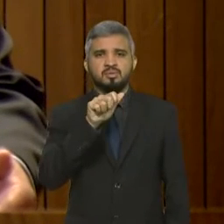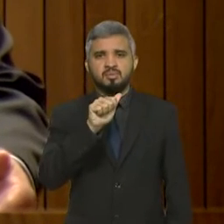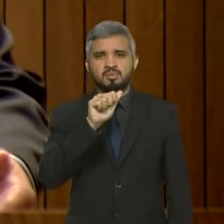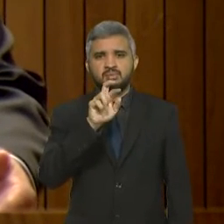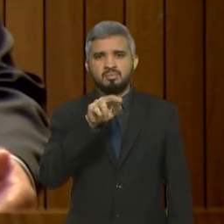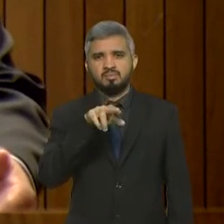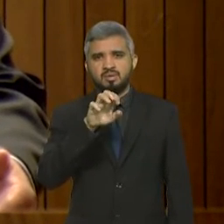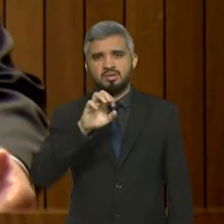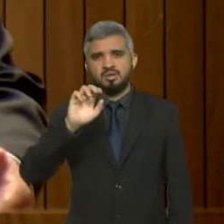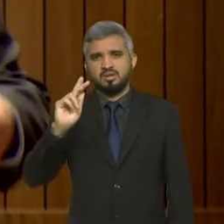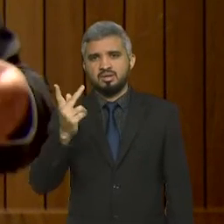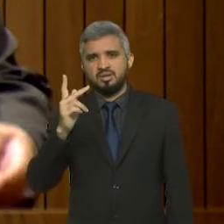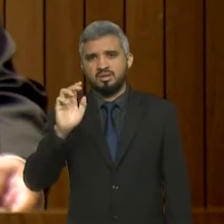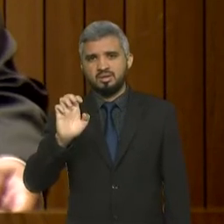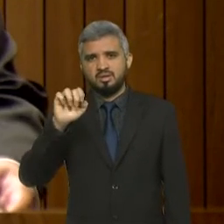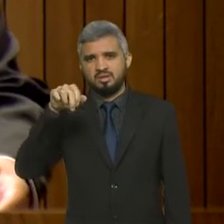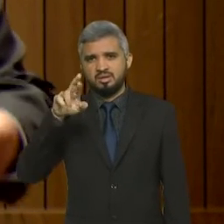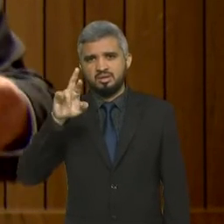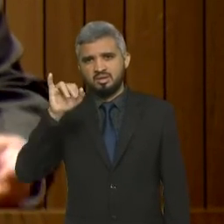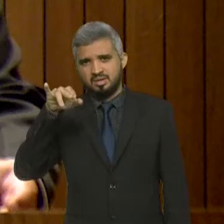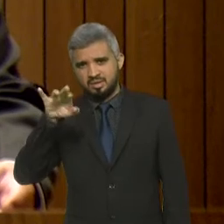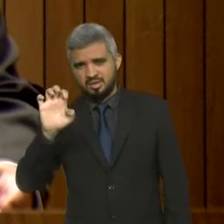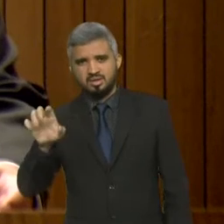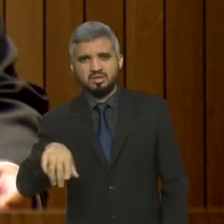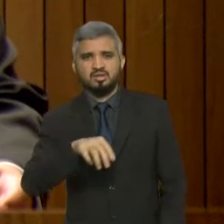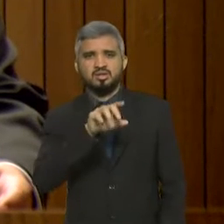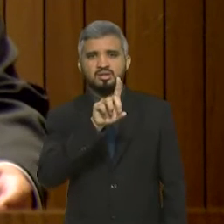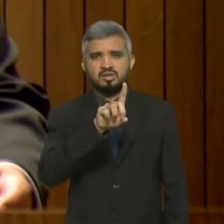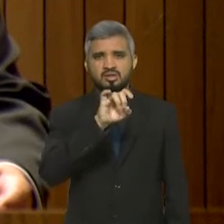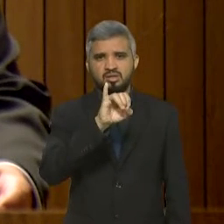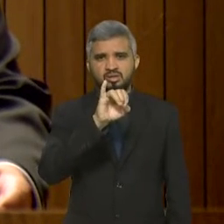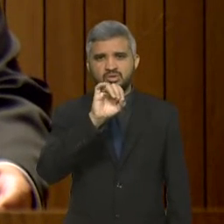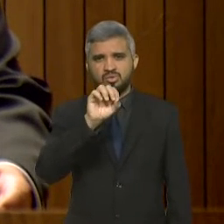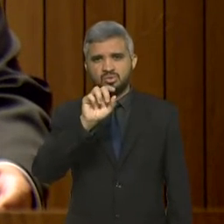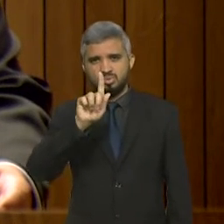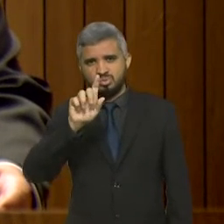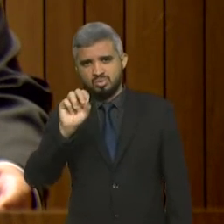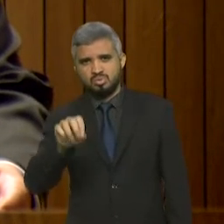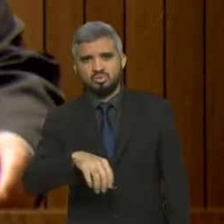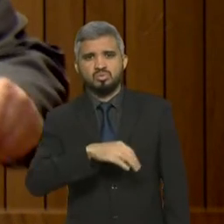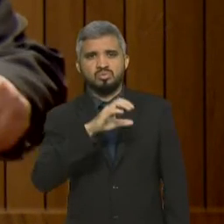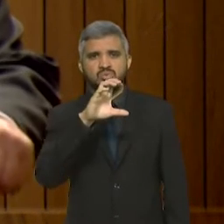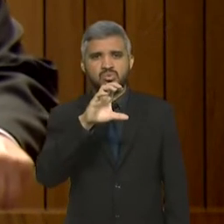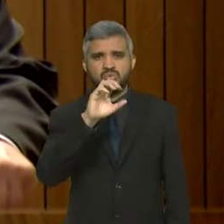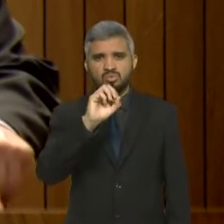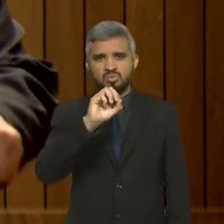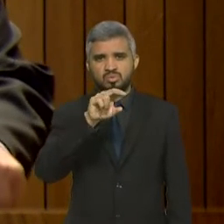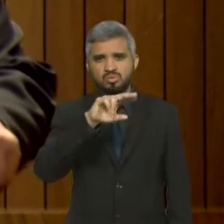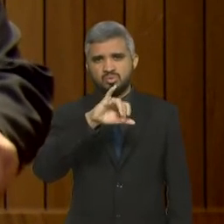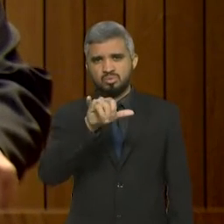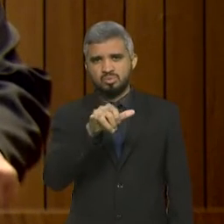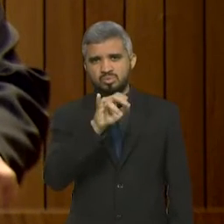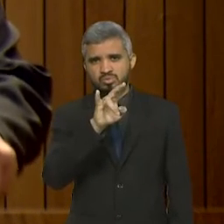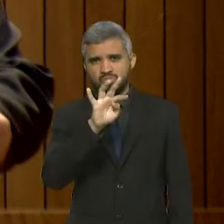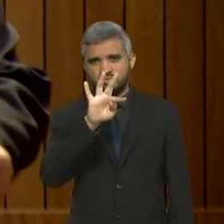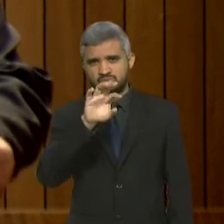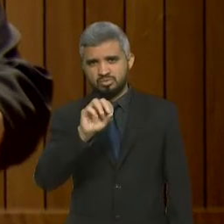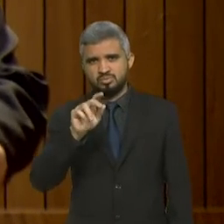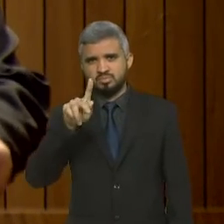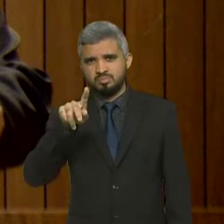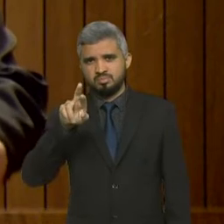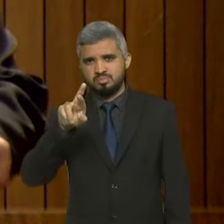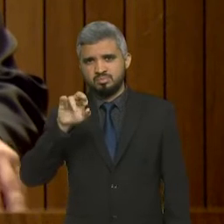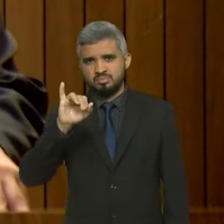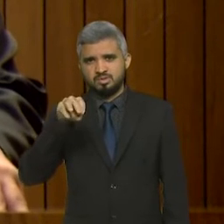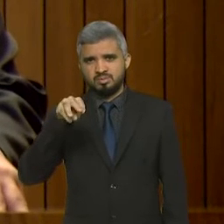Diogo, no Conjunto Primavera, no Conjunto Seringal, no povoado Sítio Novo, um asfalto